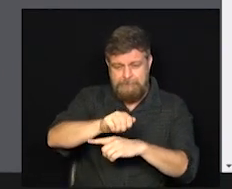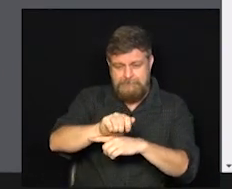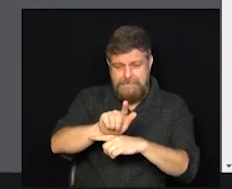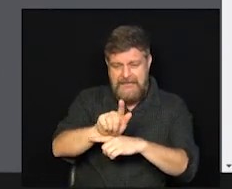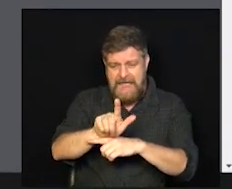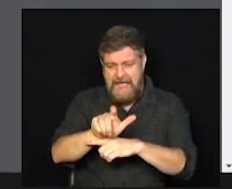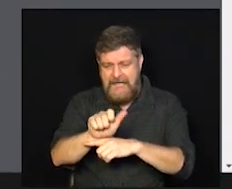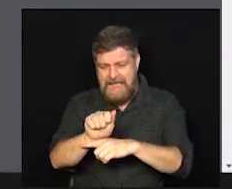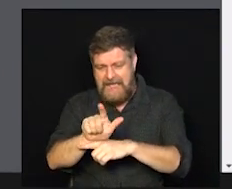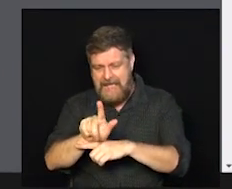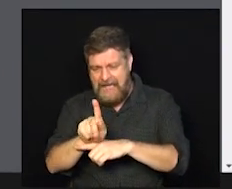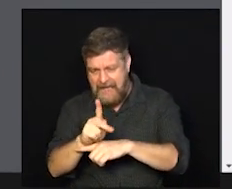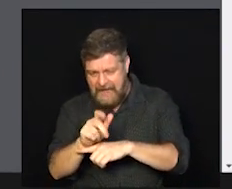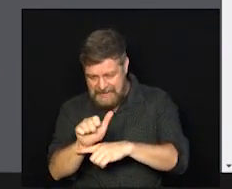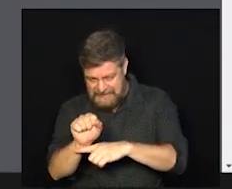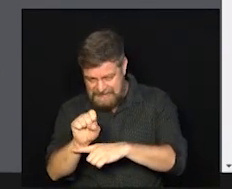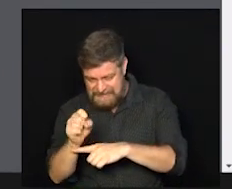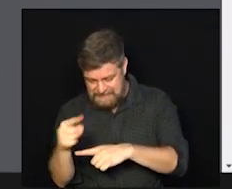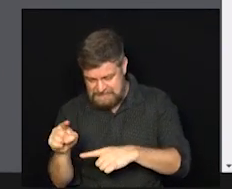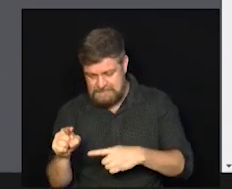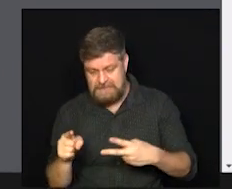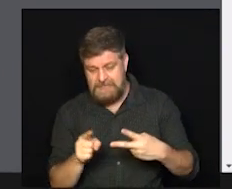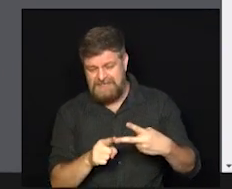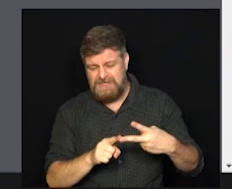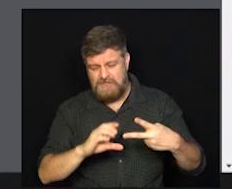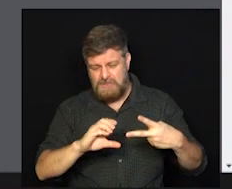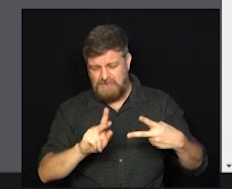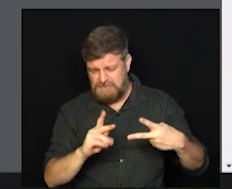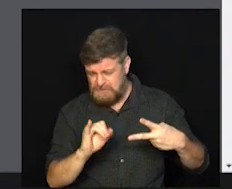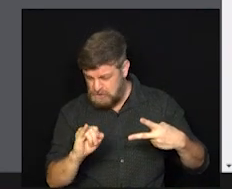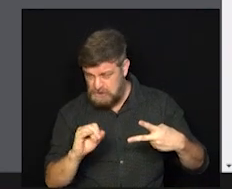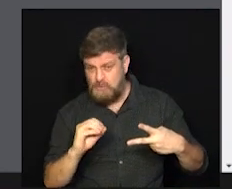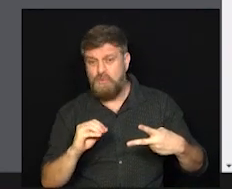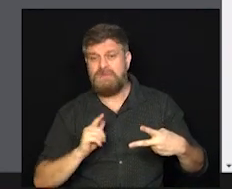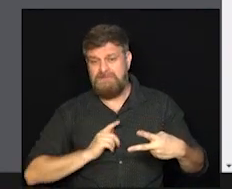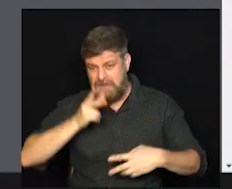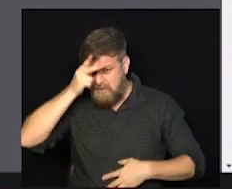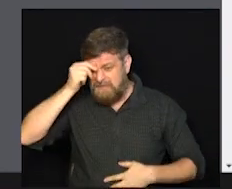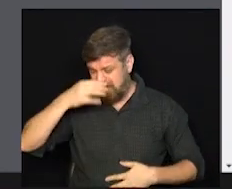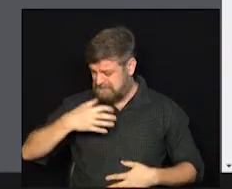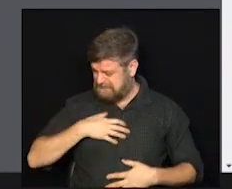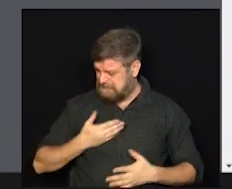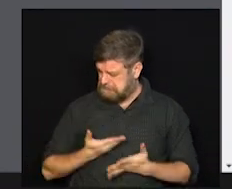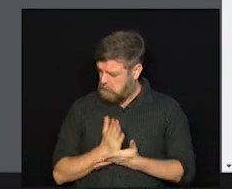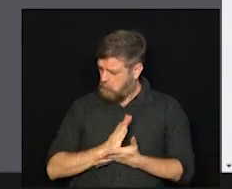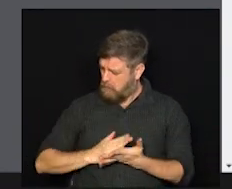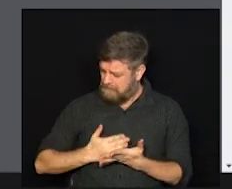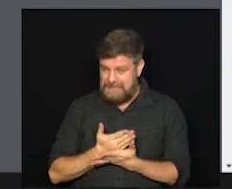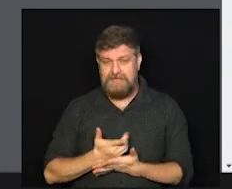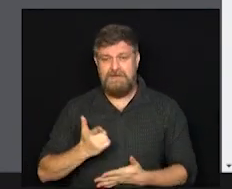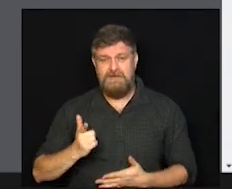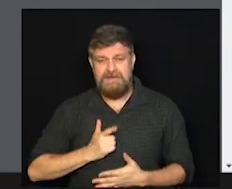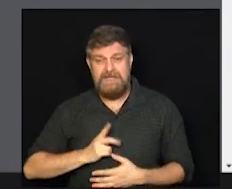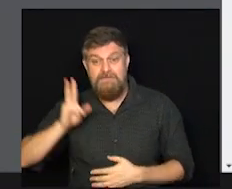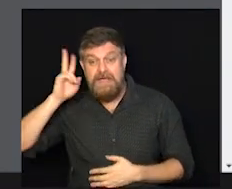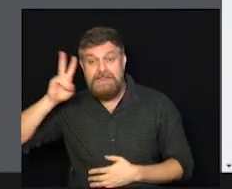Amaral. Houve e existe muitas comunidades católicas evangélicas nessa região, no contexto histórico